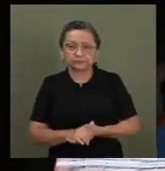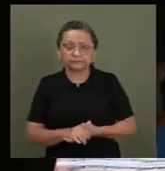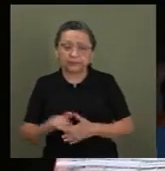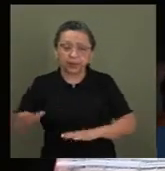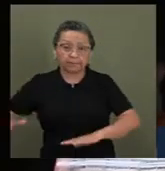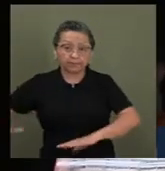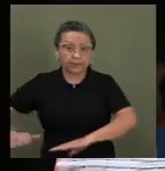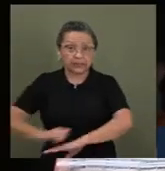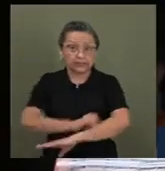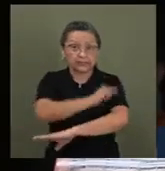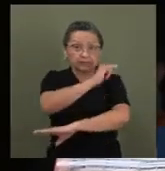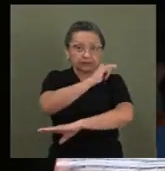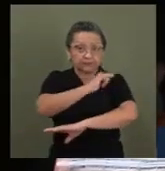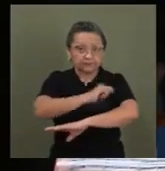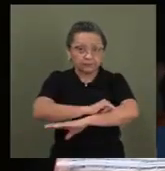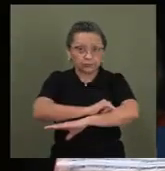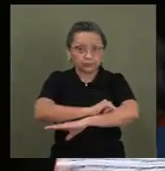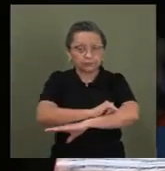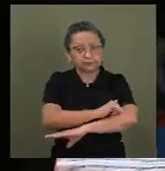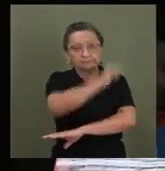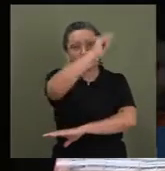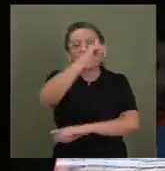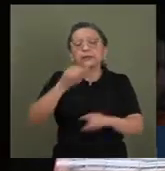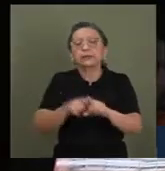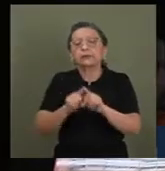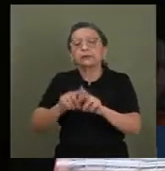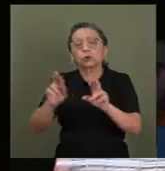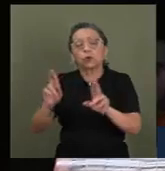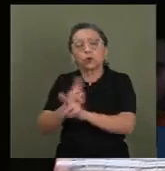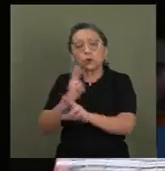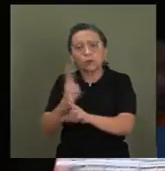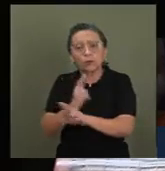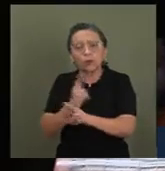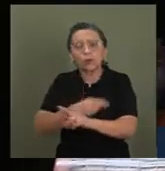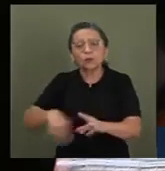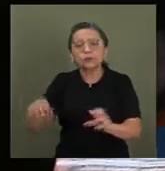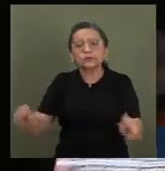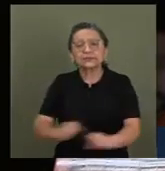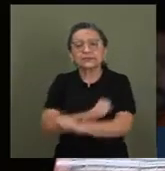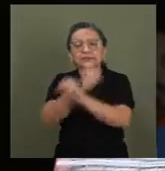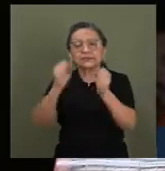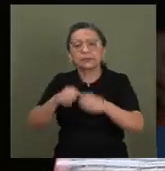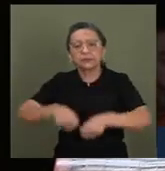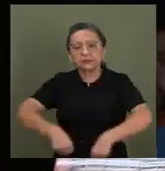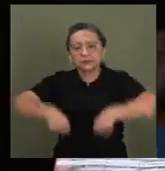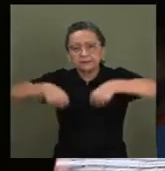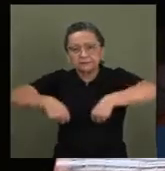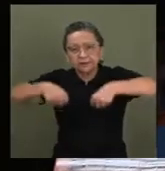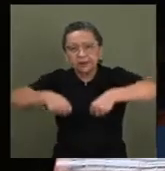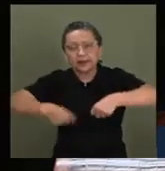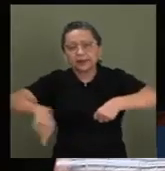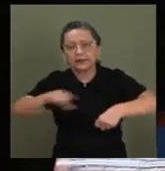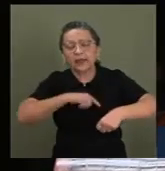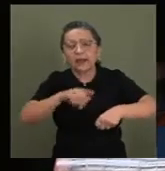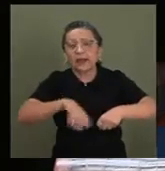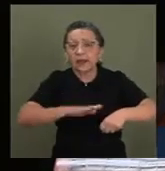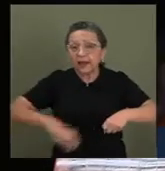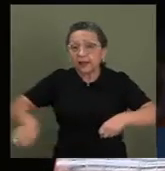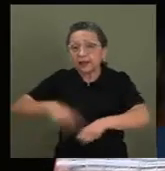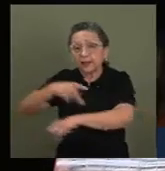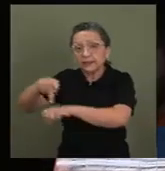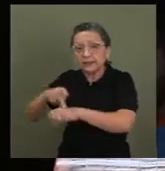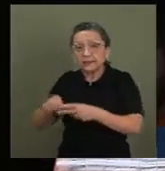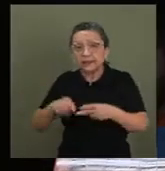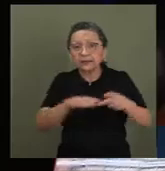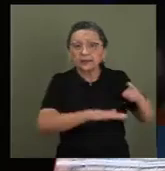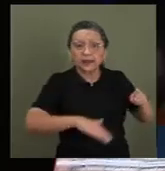pouso e decolagem. Também foram recuperados o sistema de bagagem da área internacional e da